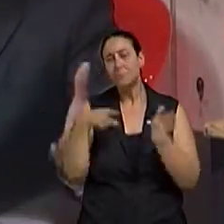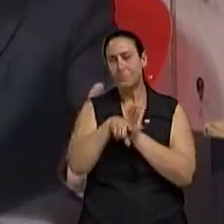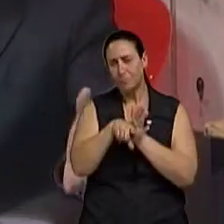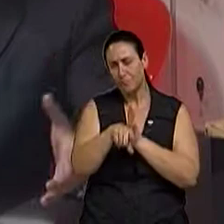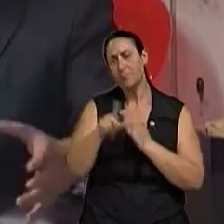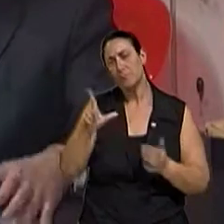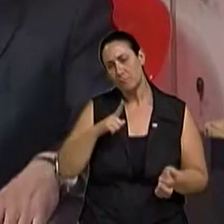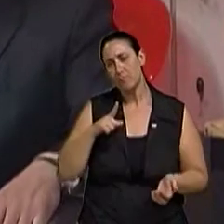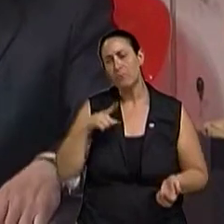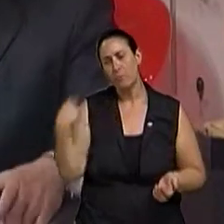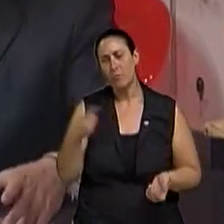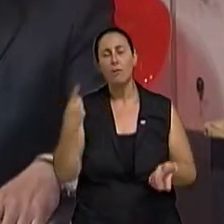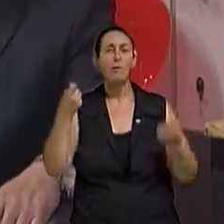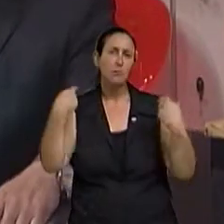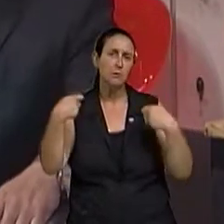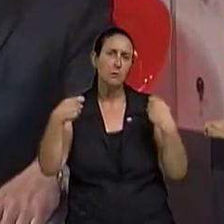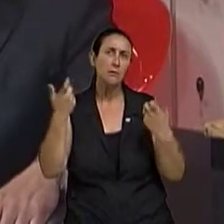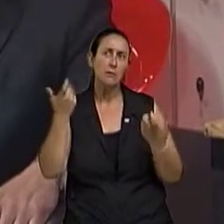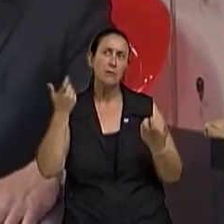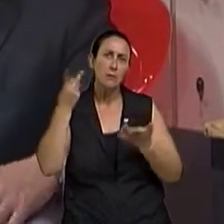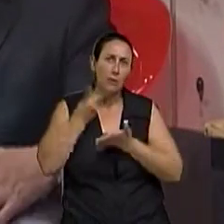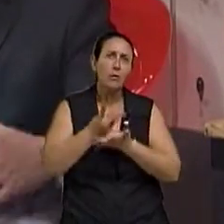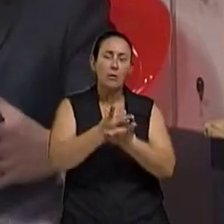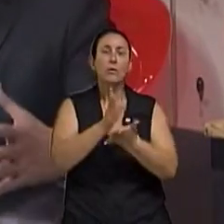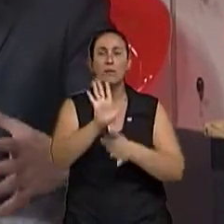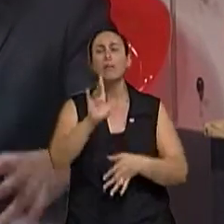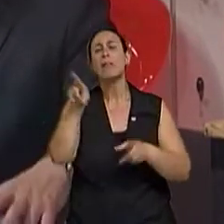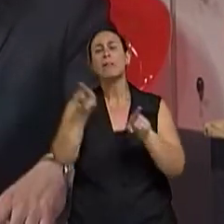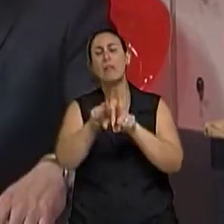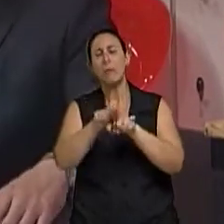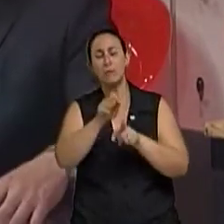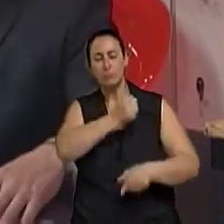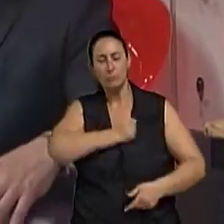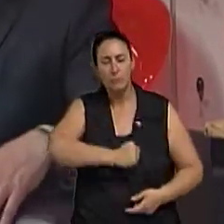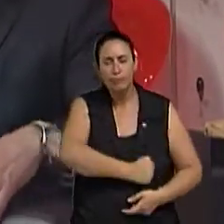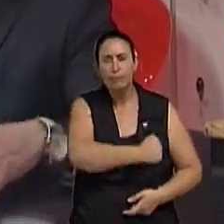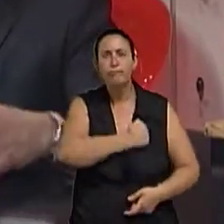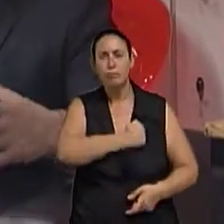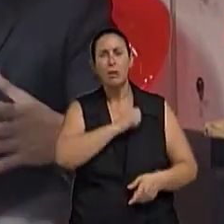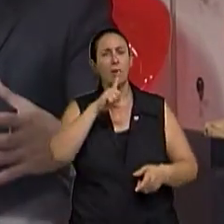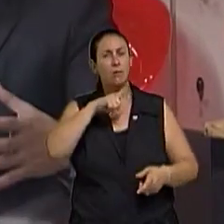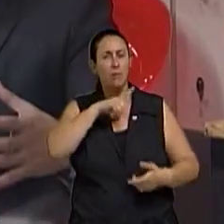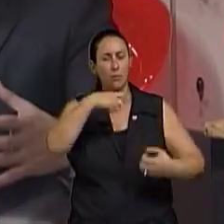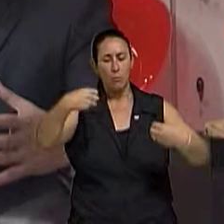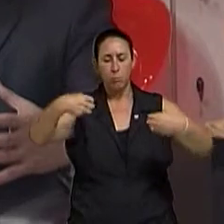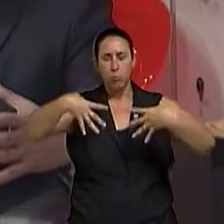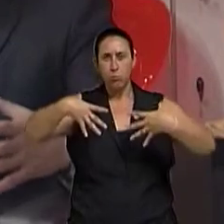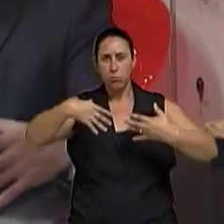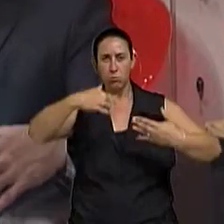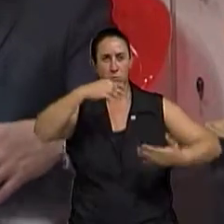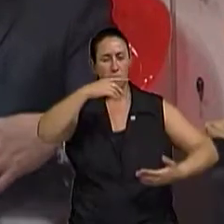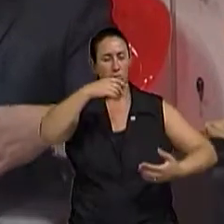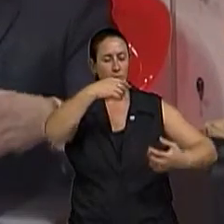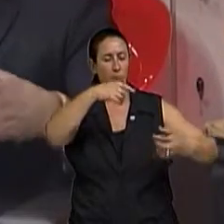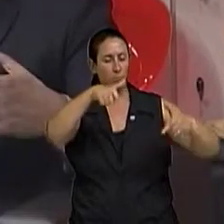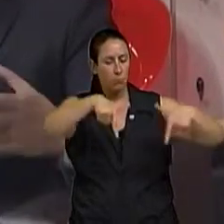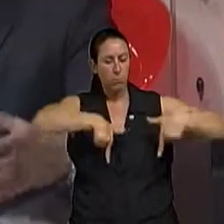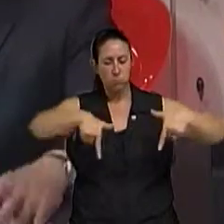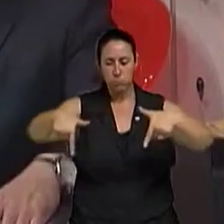nós estamos incluindo PET-CQ, PET-CT, mais do que isso, exames de radiológicos. A gente tem hoje uma gama enorme de protocolos